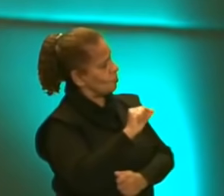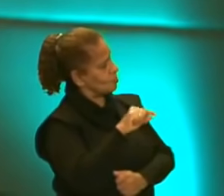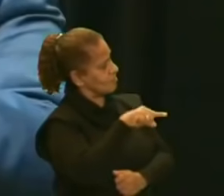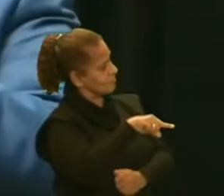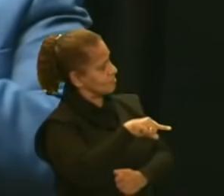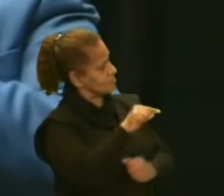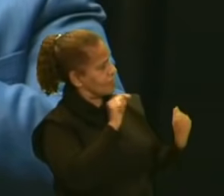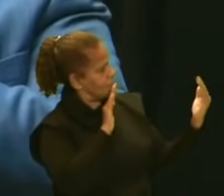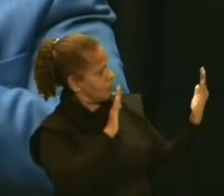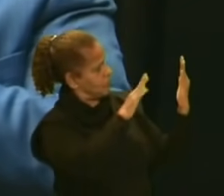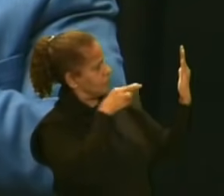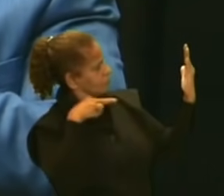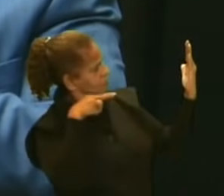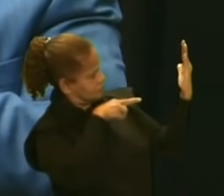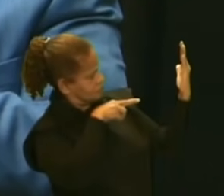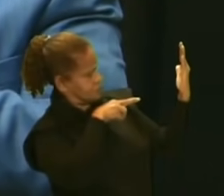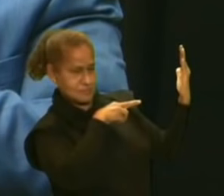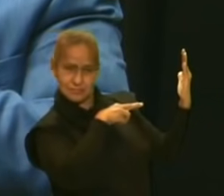espelho?